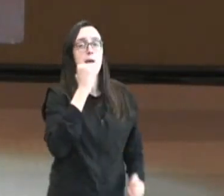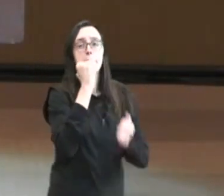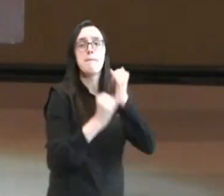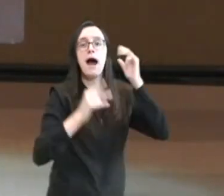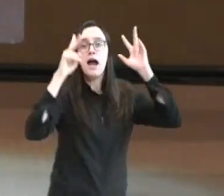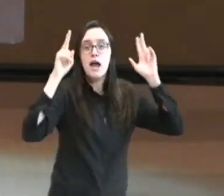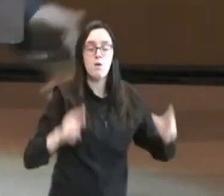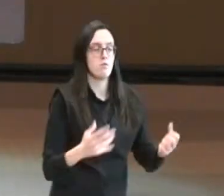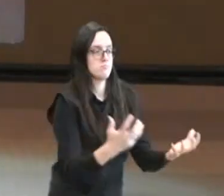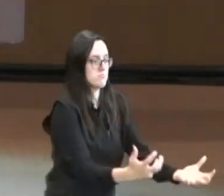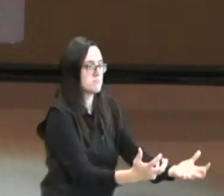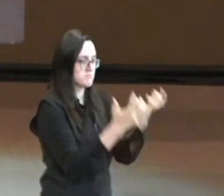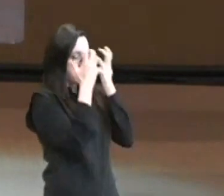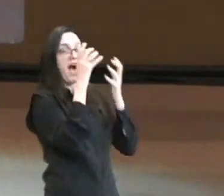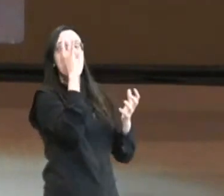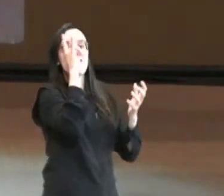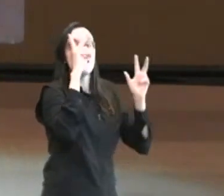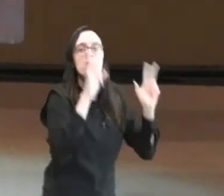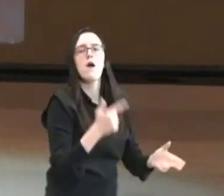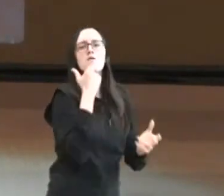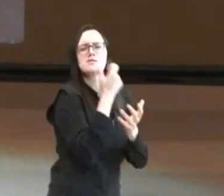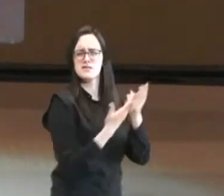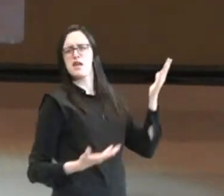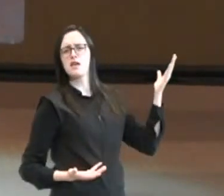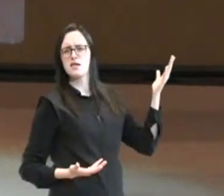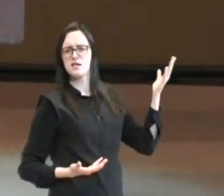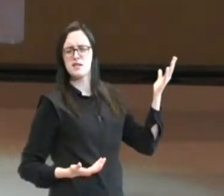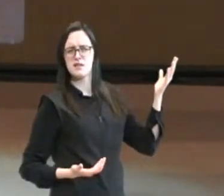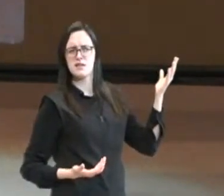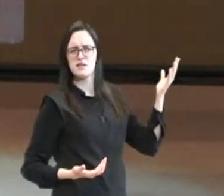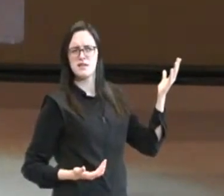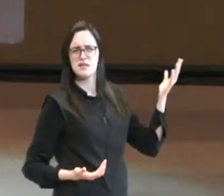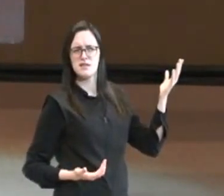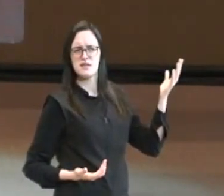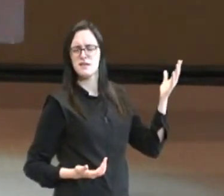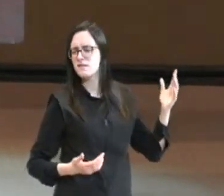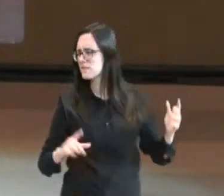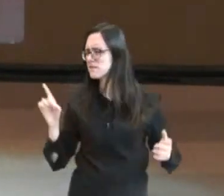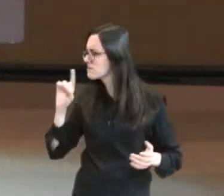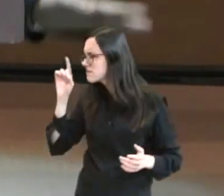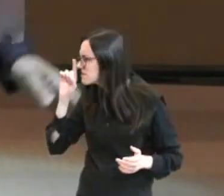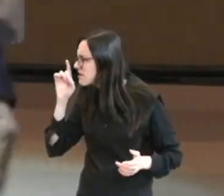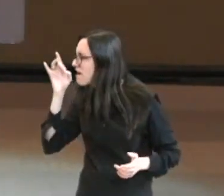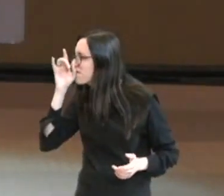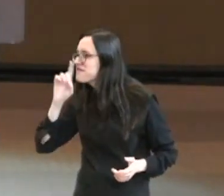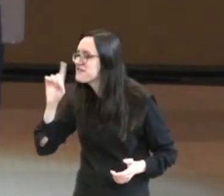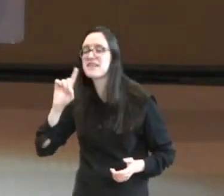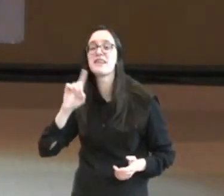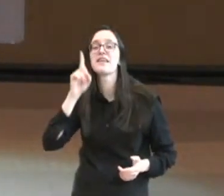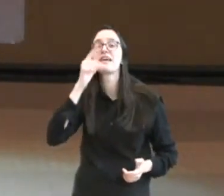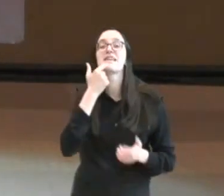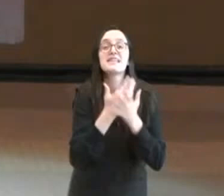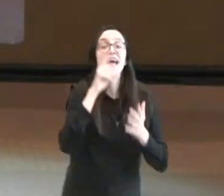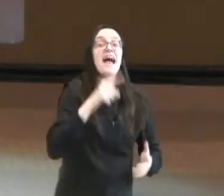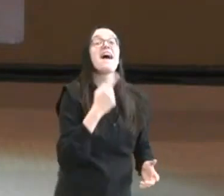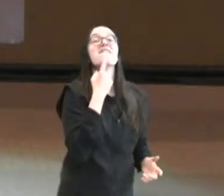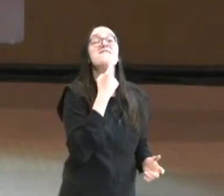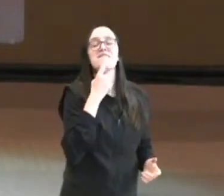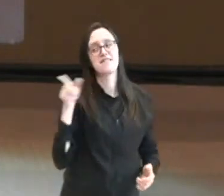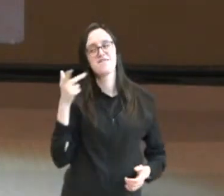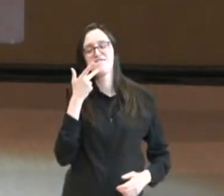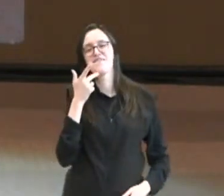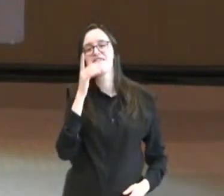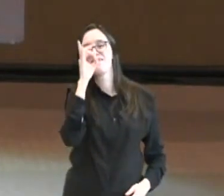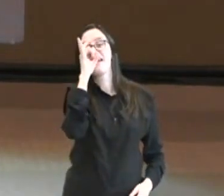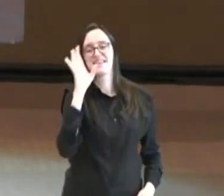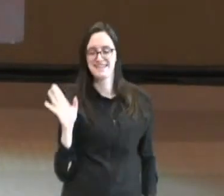como a escarlata. Está desclassificado, irmão, escarlata é vermelho. Ele falou verde, né? Mas